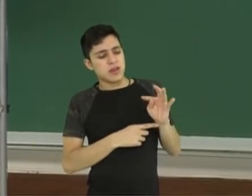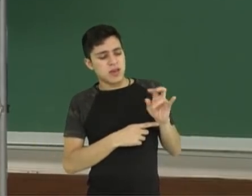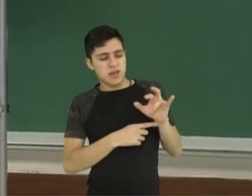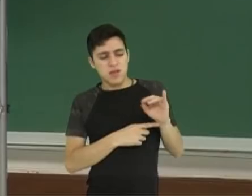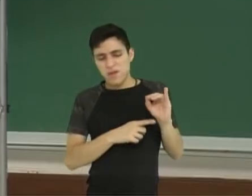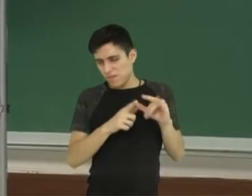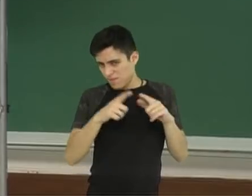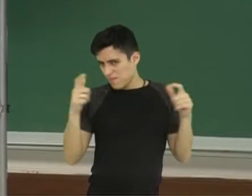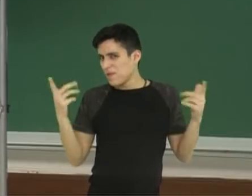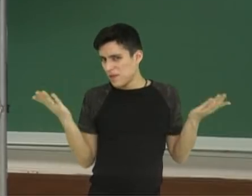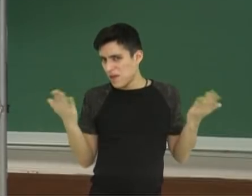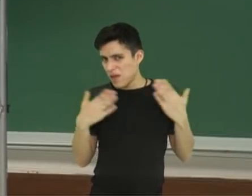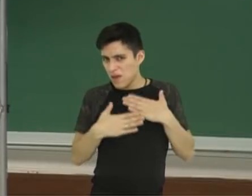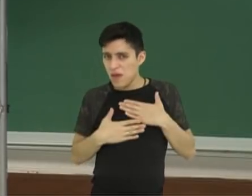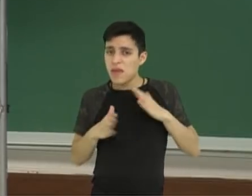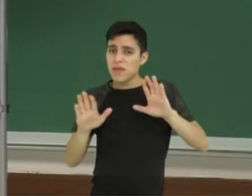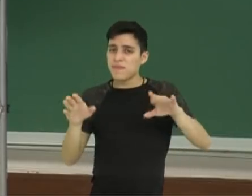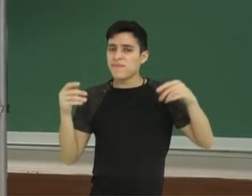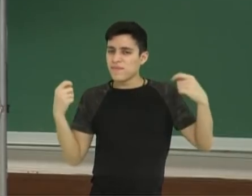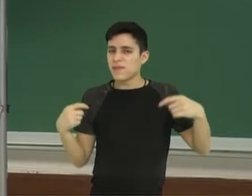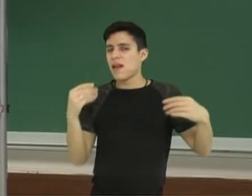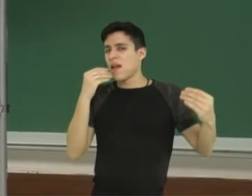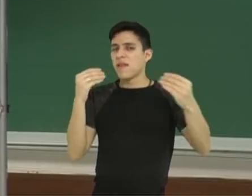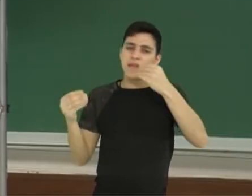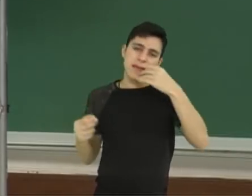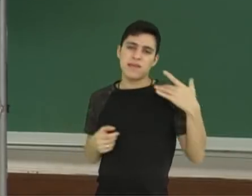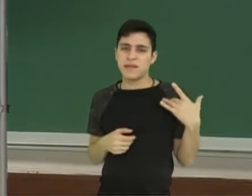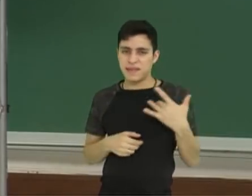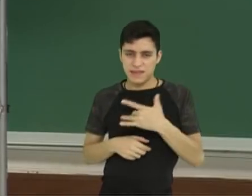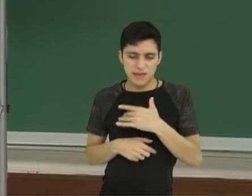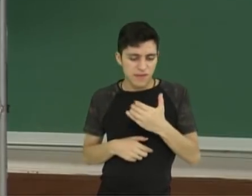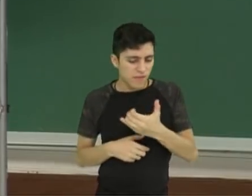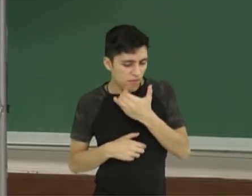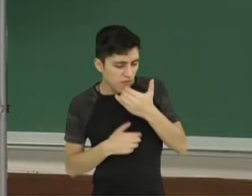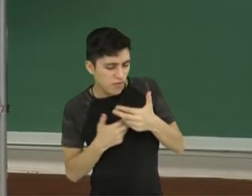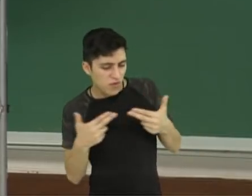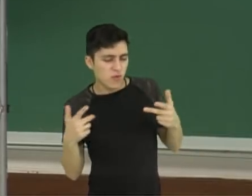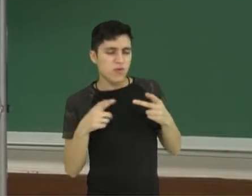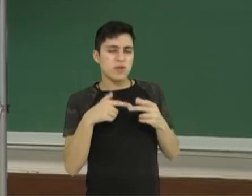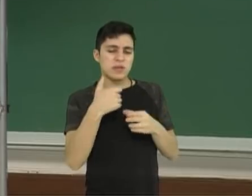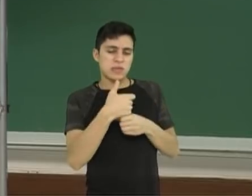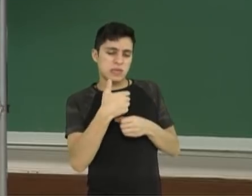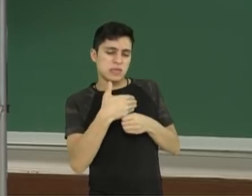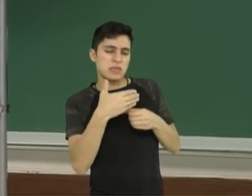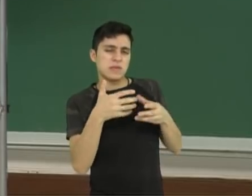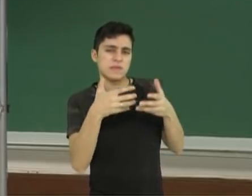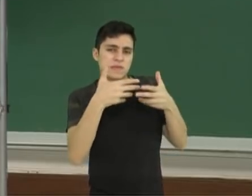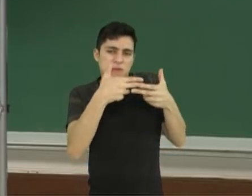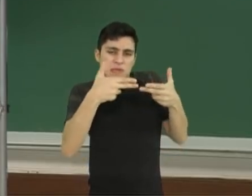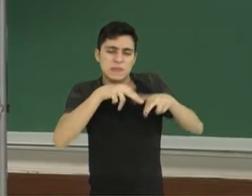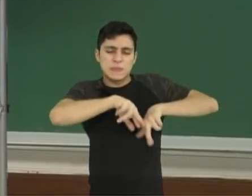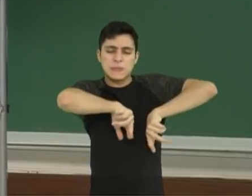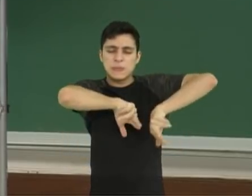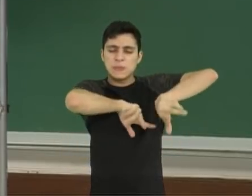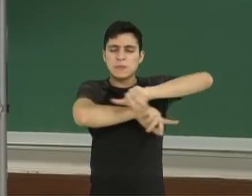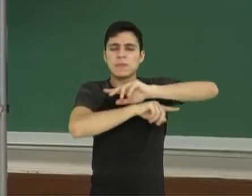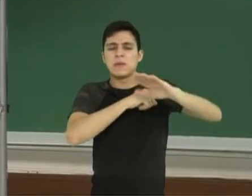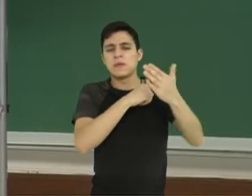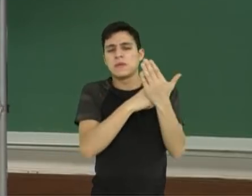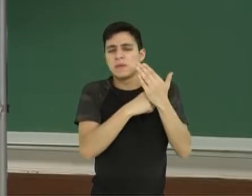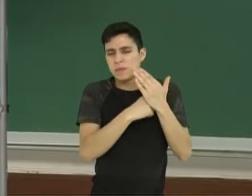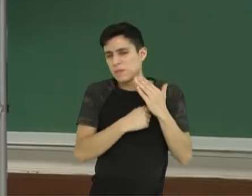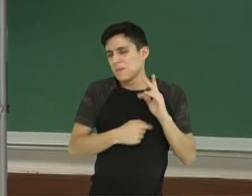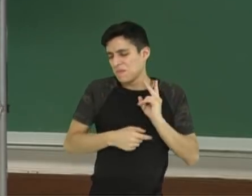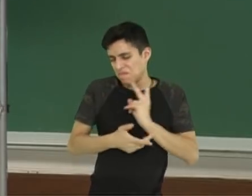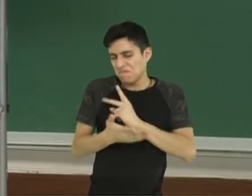refrigerante. Só que a gente também tem que ter uma alimentação saudável. Frutas, verduras, legumes, para ter as vitaminas e os sais minerais do nosso